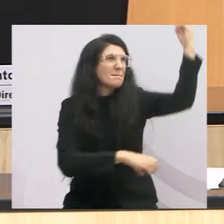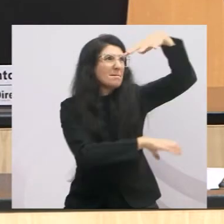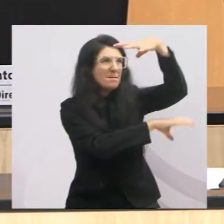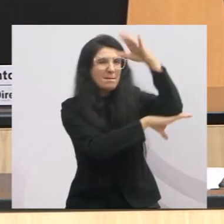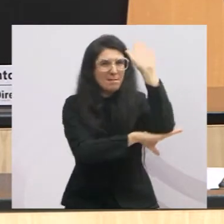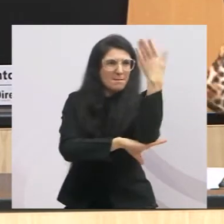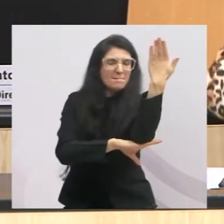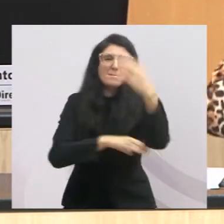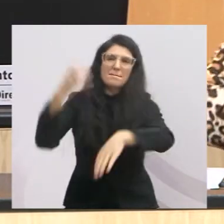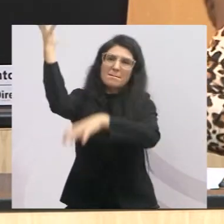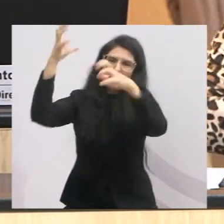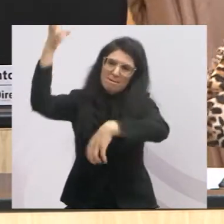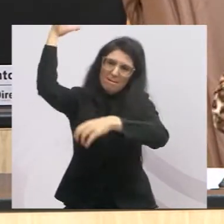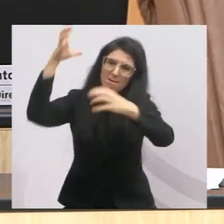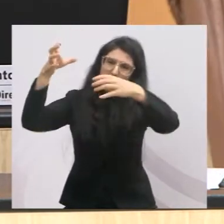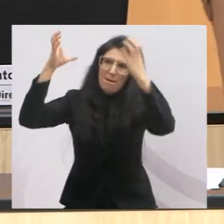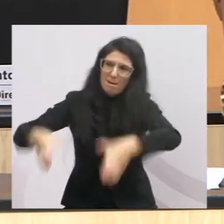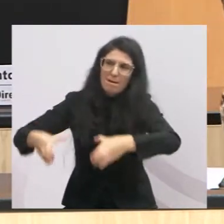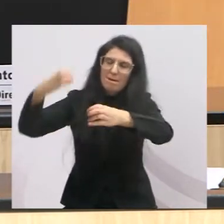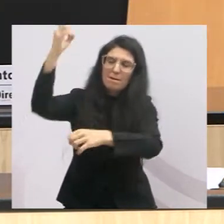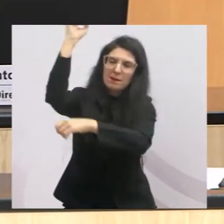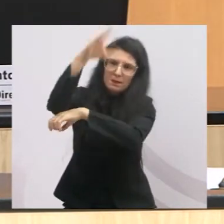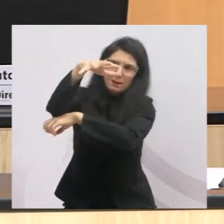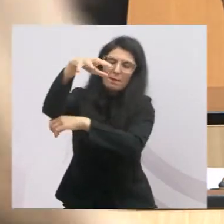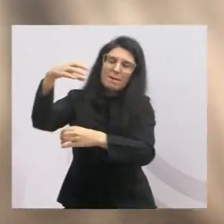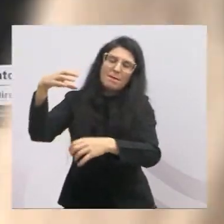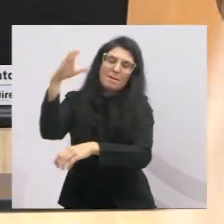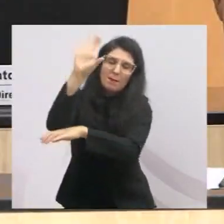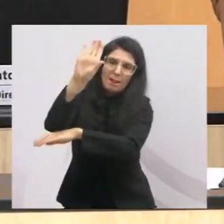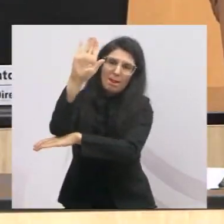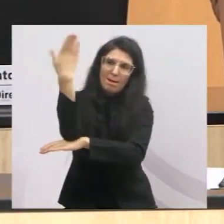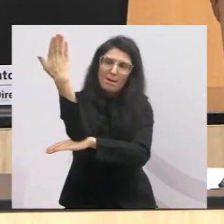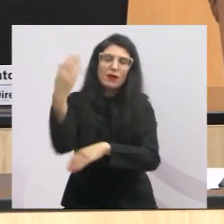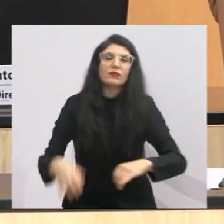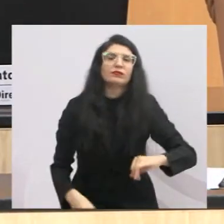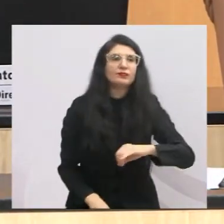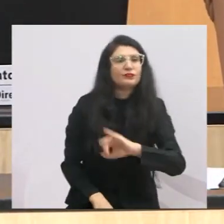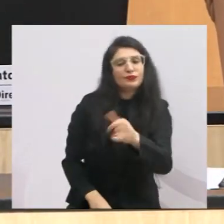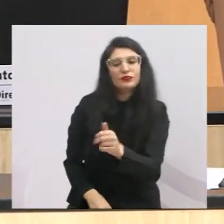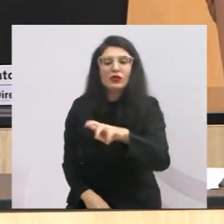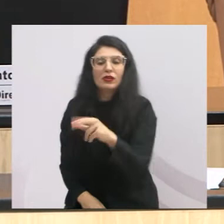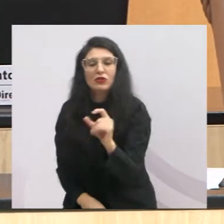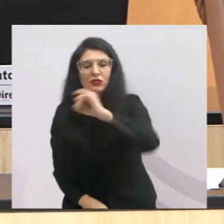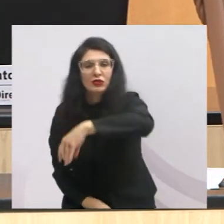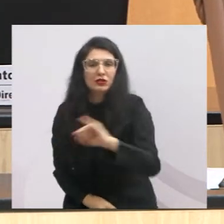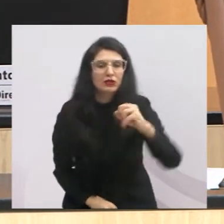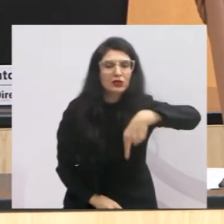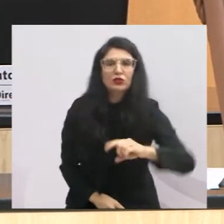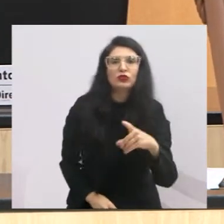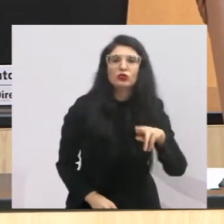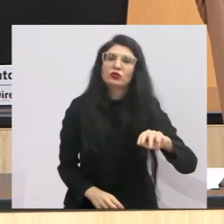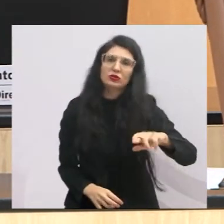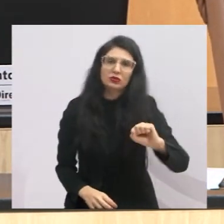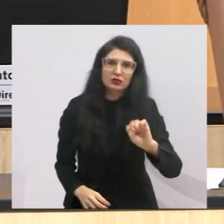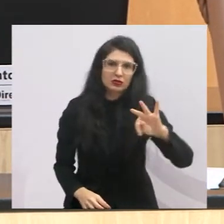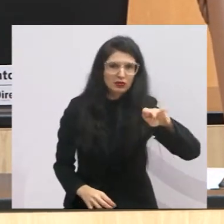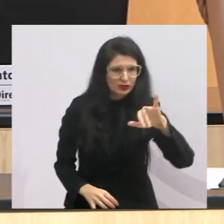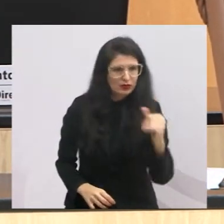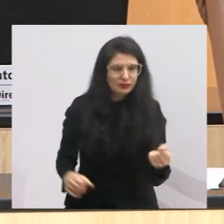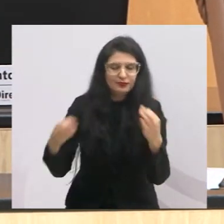é o reino dos céus. Bem-aventurados, felizes os que choram, porque eles serão